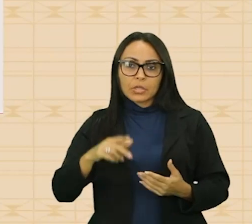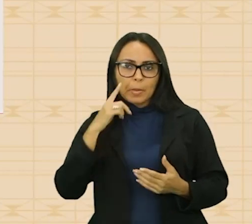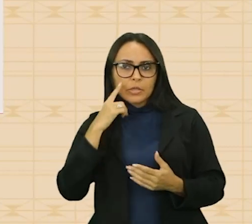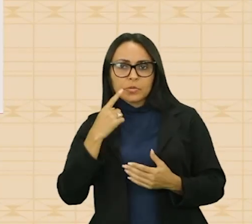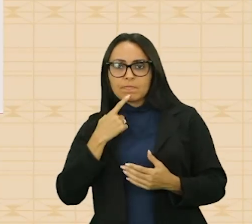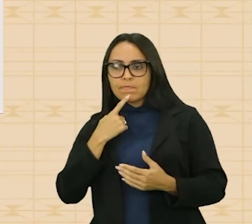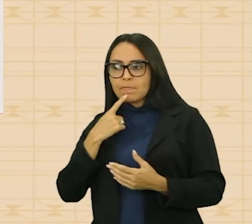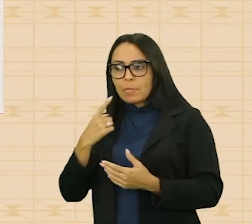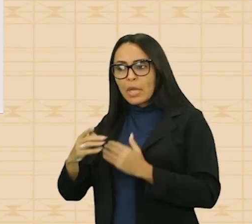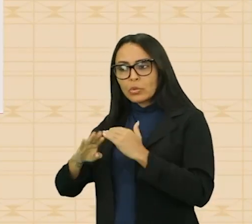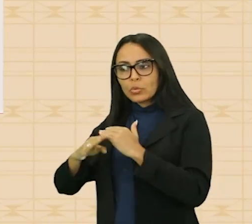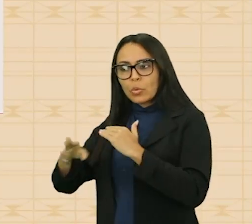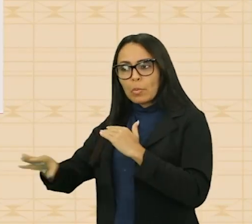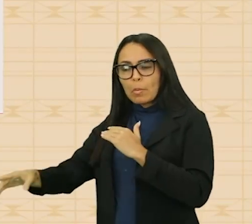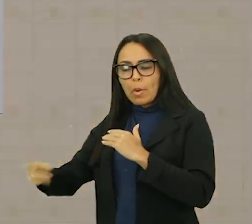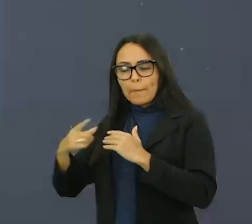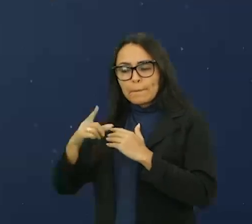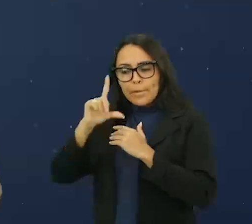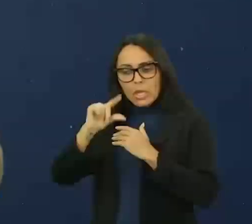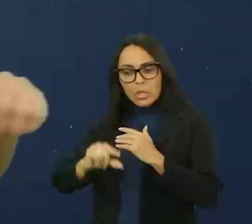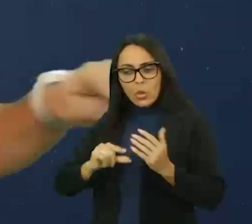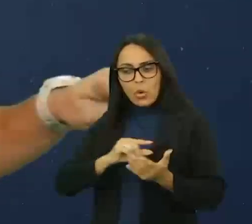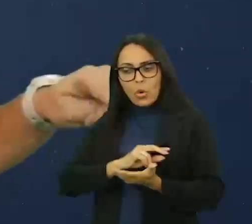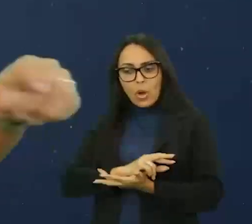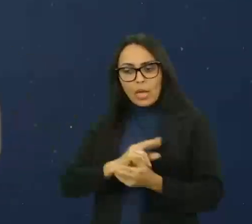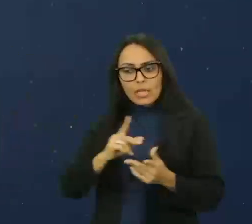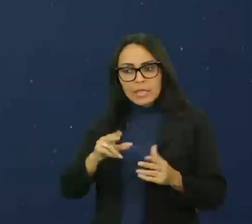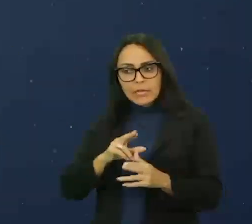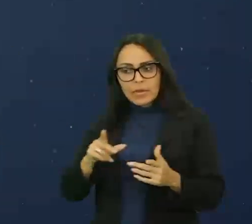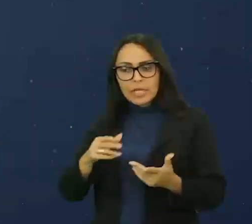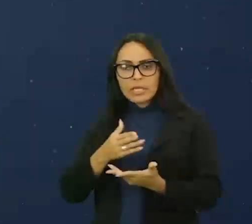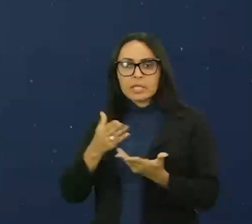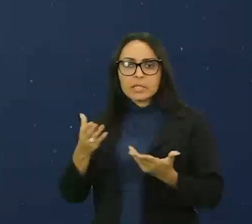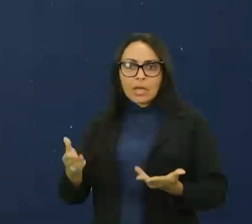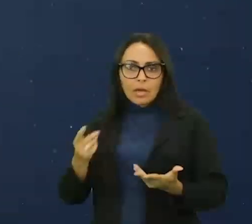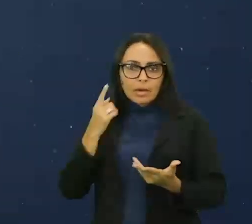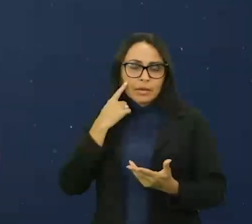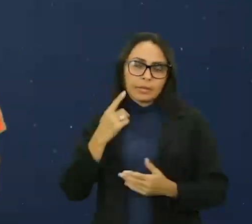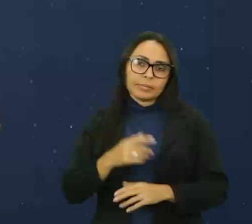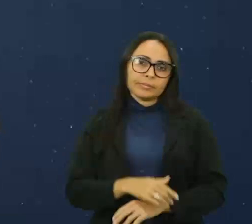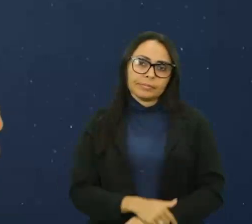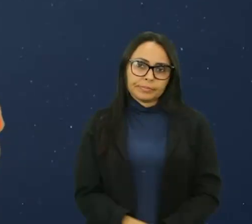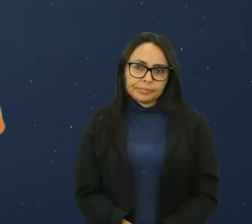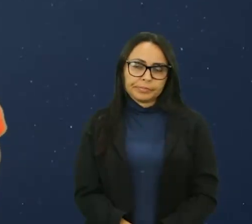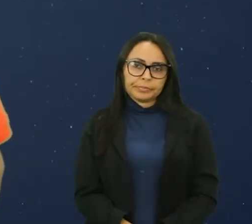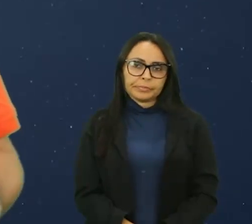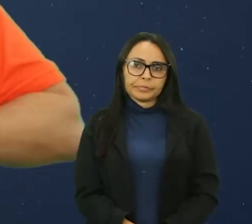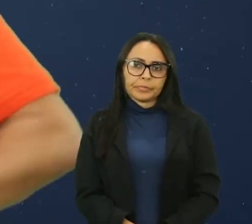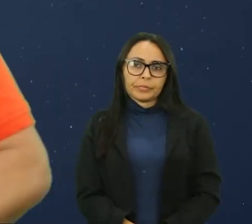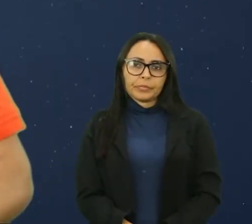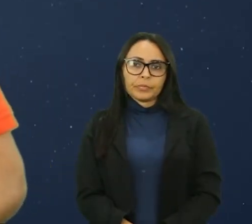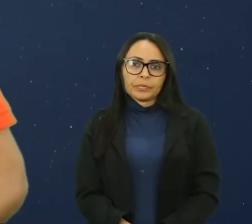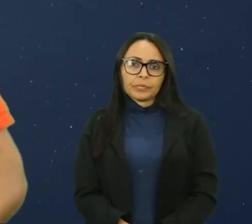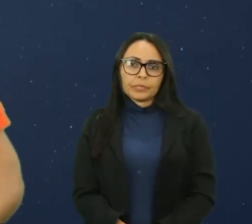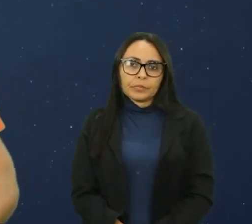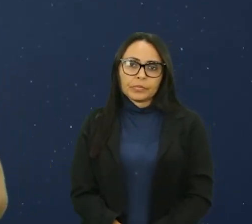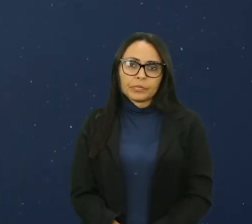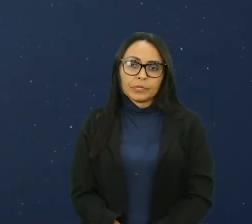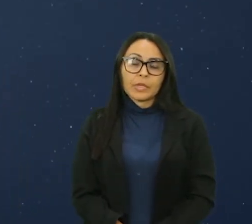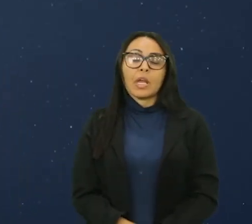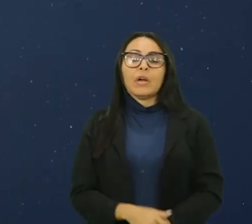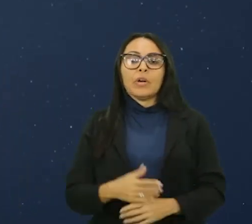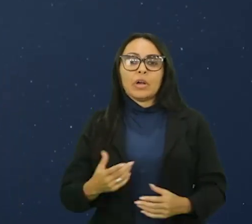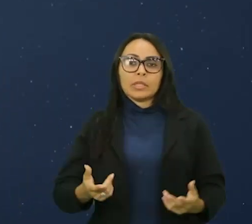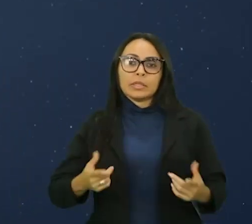mar, menor será essa variação. Quanto mais distante do mar, maior será essa variação. A variação